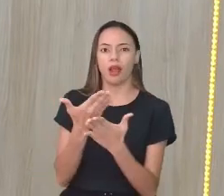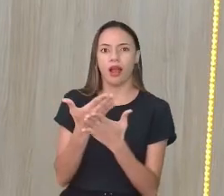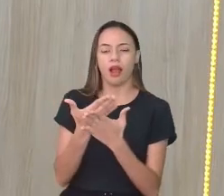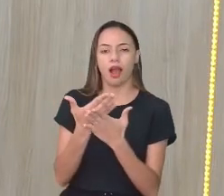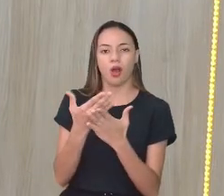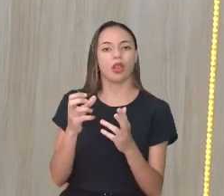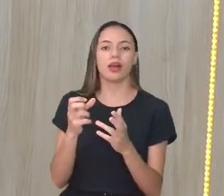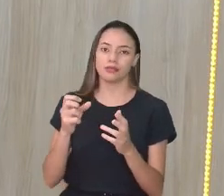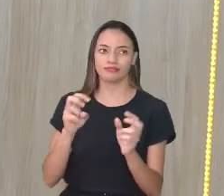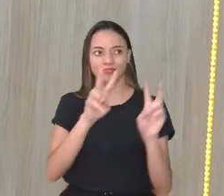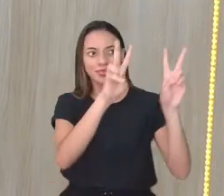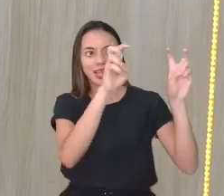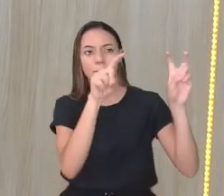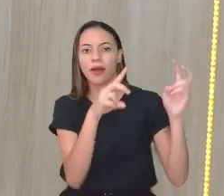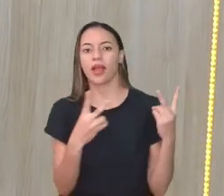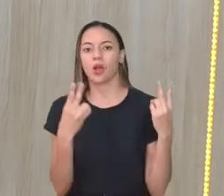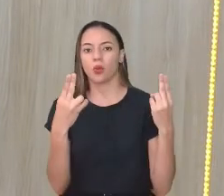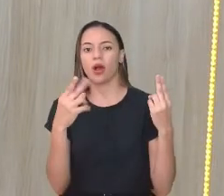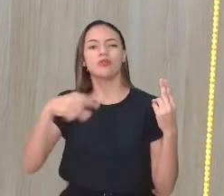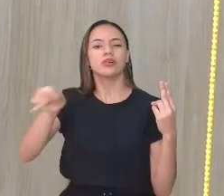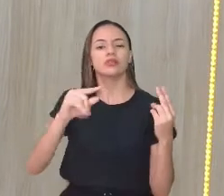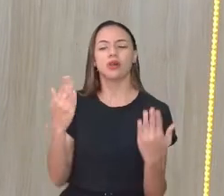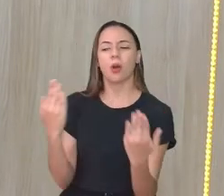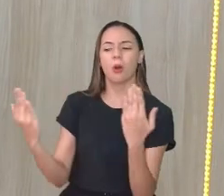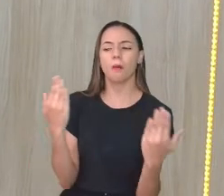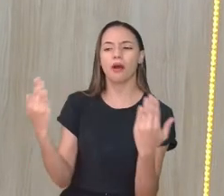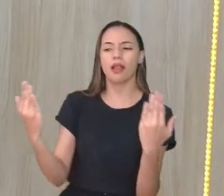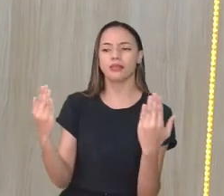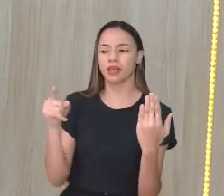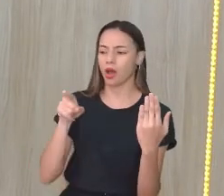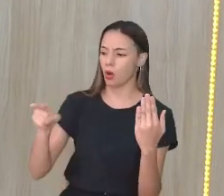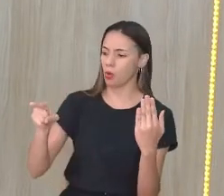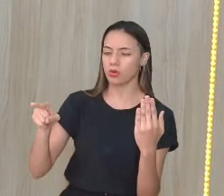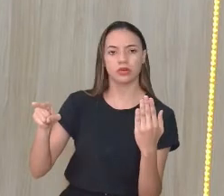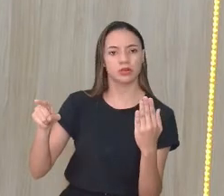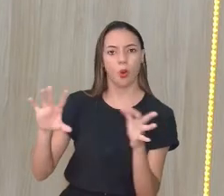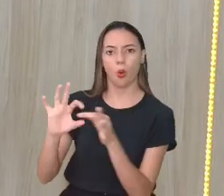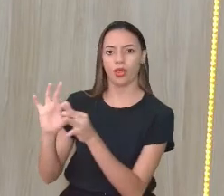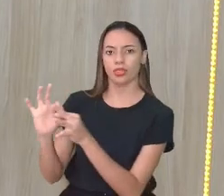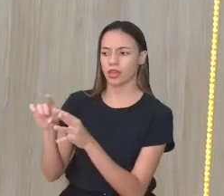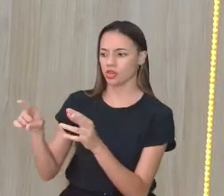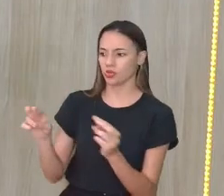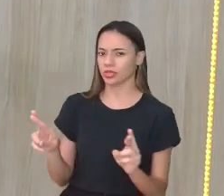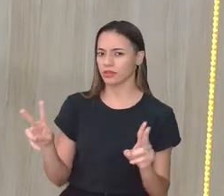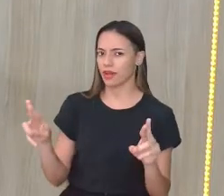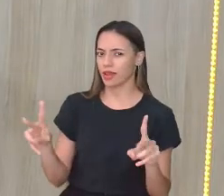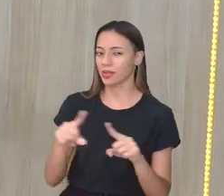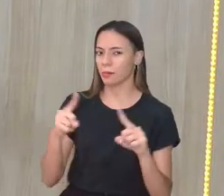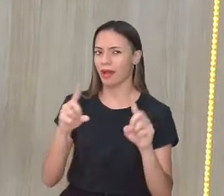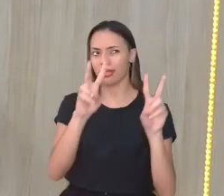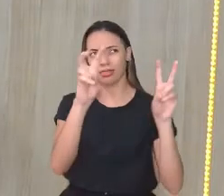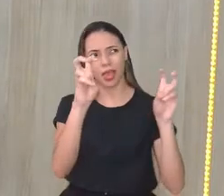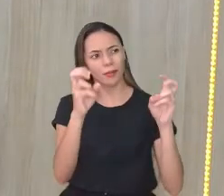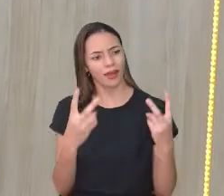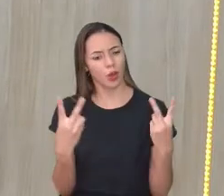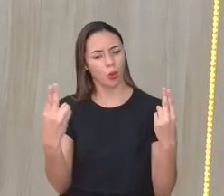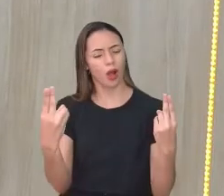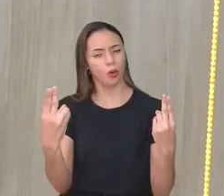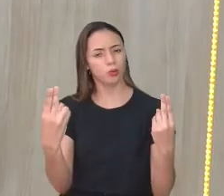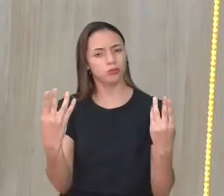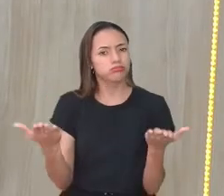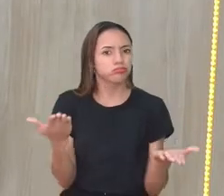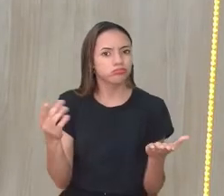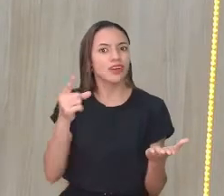com essa temática e tenta comparar o que é que trouxe de diferente dessa aula, se ela é o mesmo tema que apareceu em outras aulas, tá